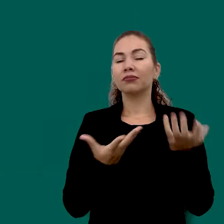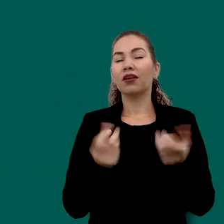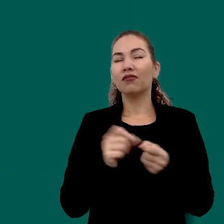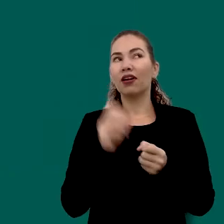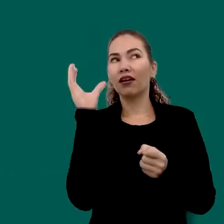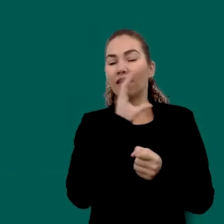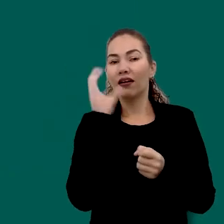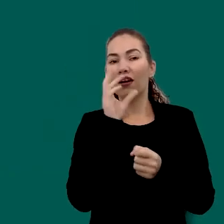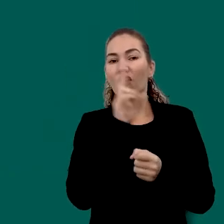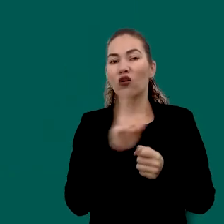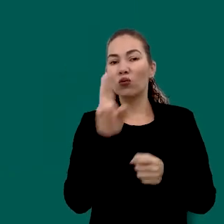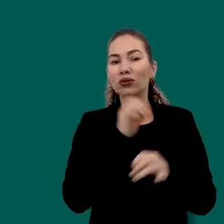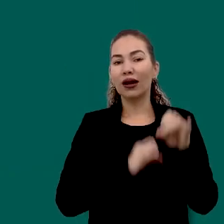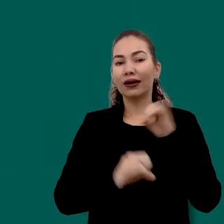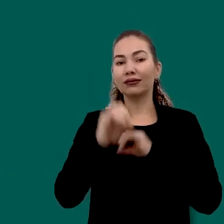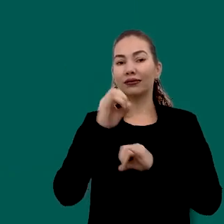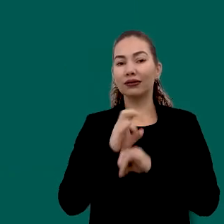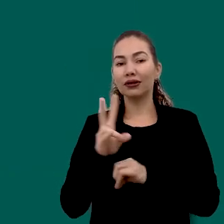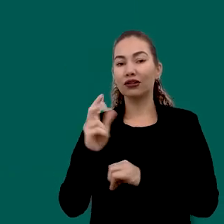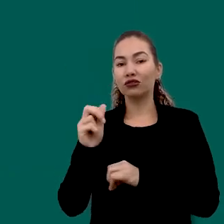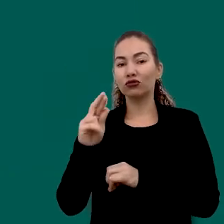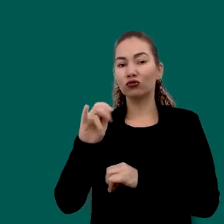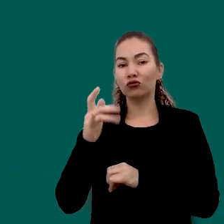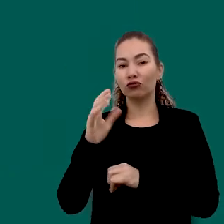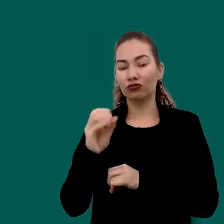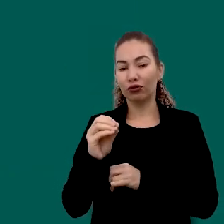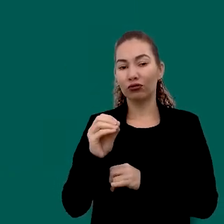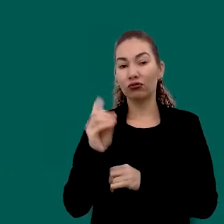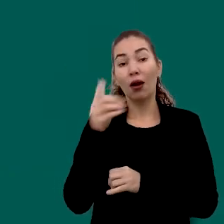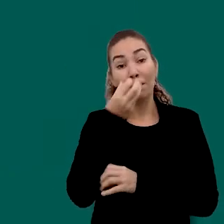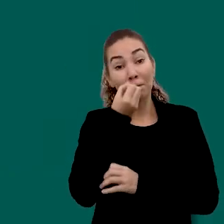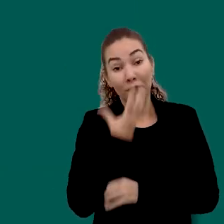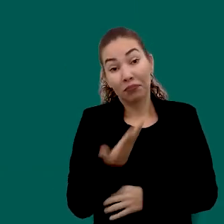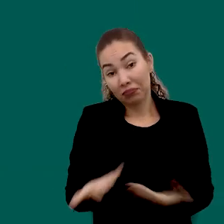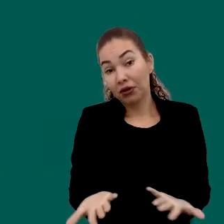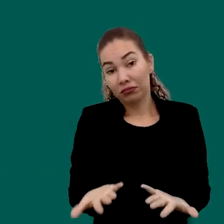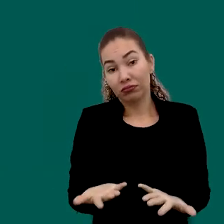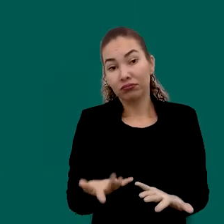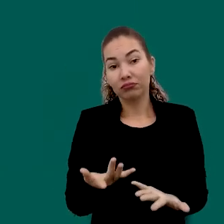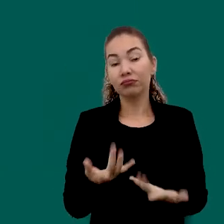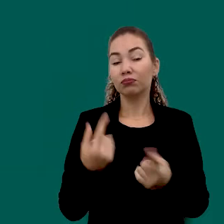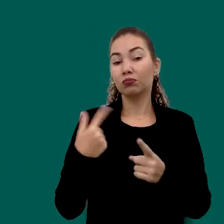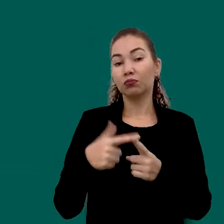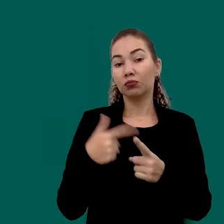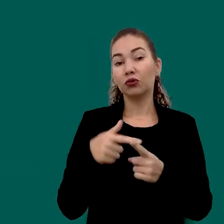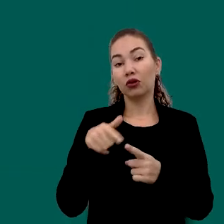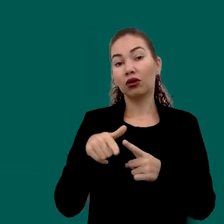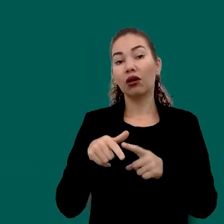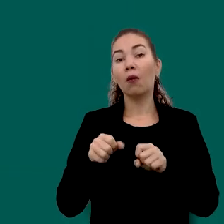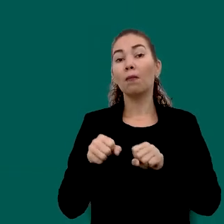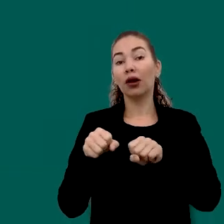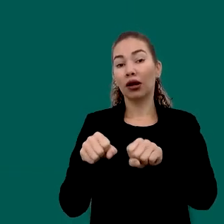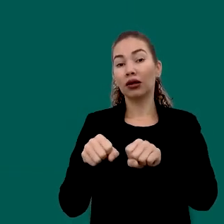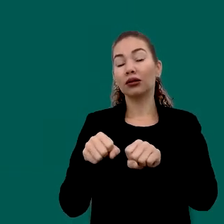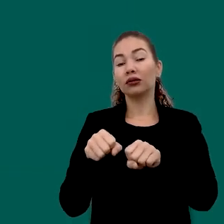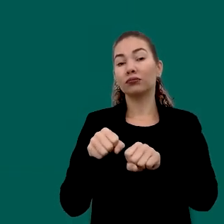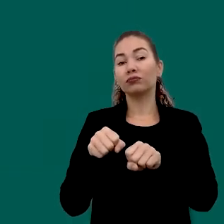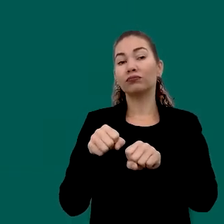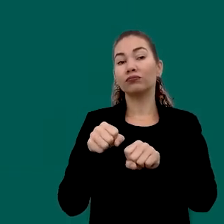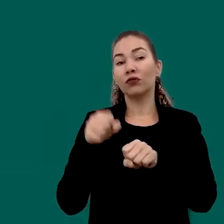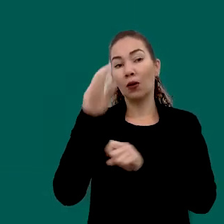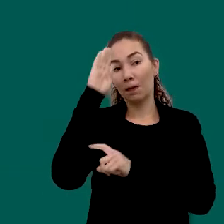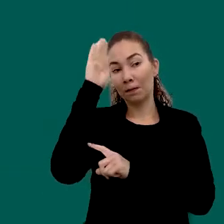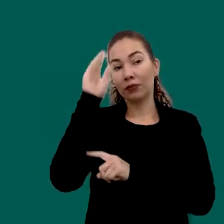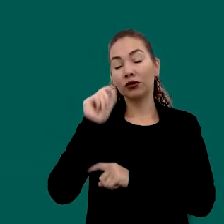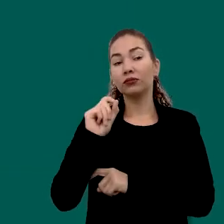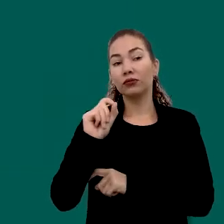de virtualização do varejo, né? Isso, claro, é muito bom para o varejo, porque nós estamos falando aí do varejo supermercadista, principalmente, né, que é o nosso